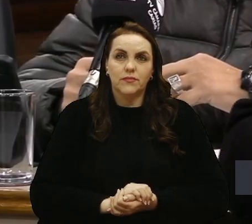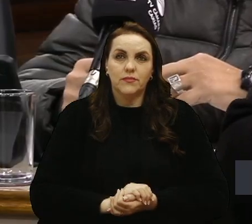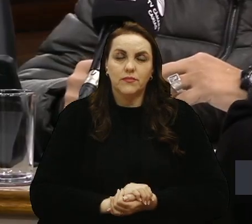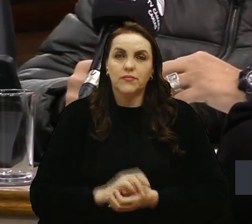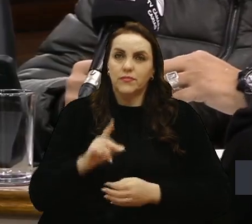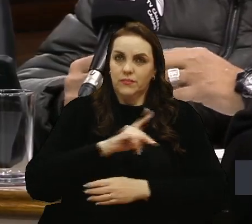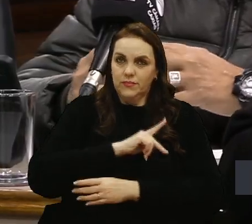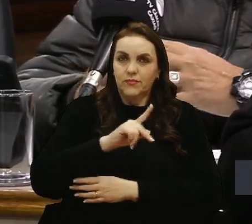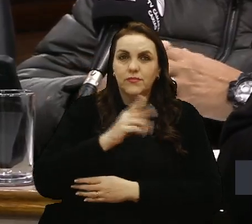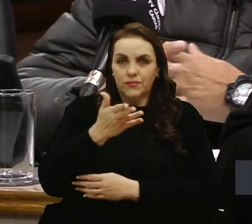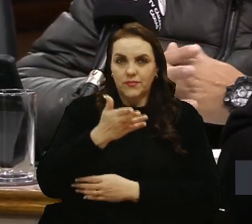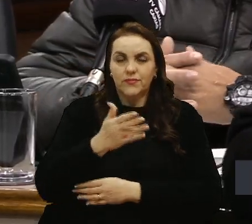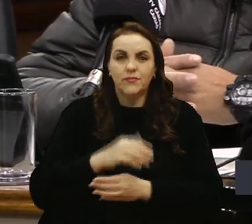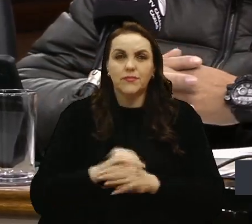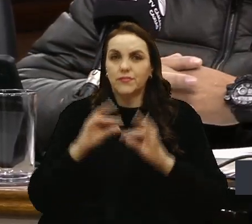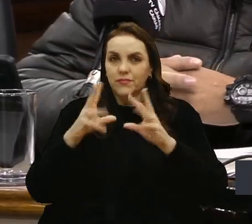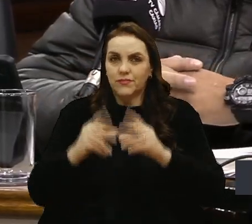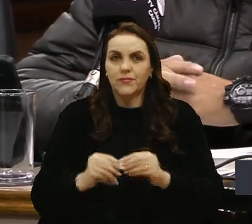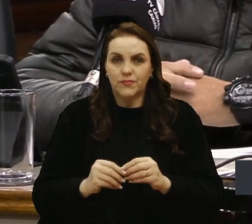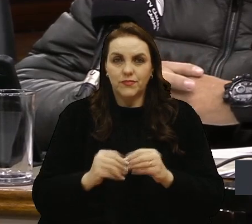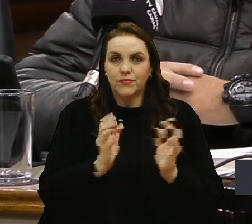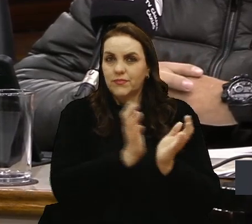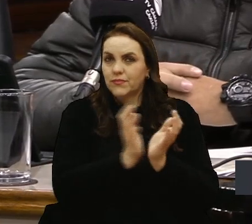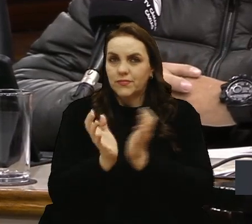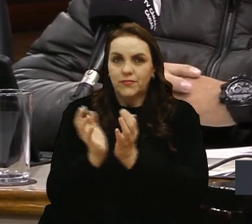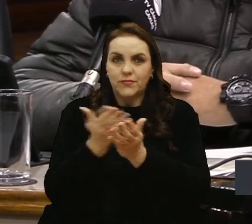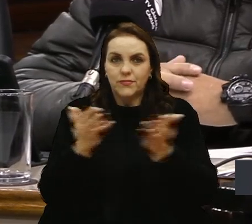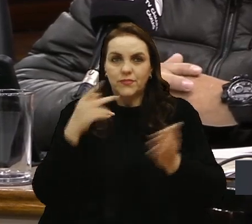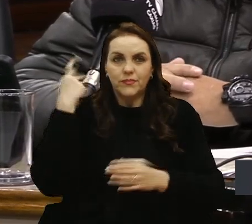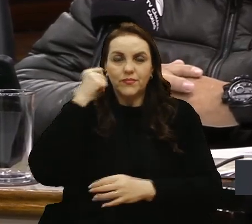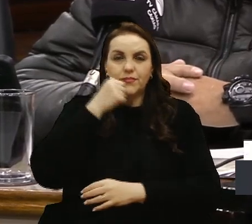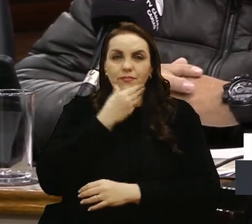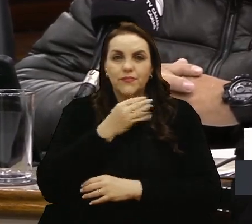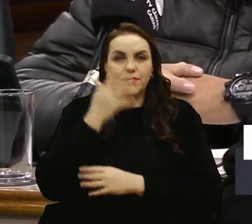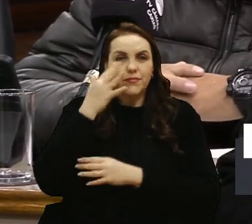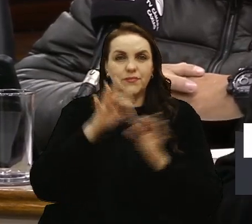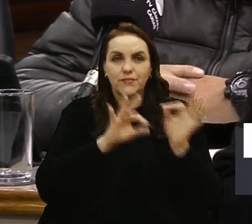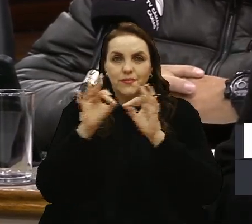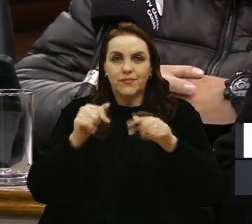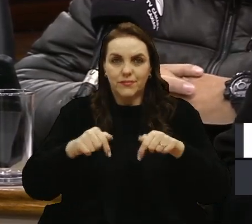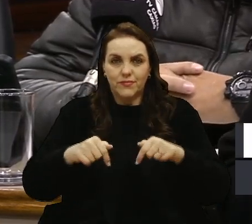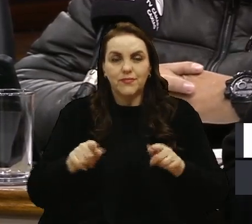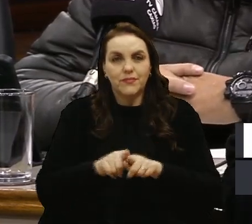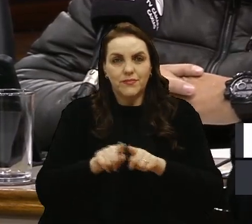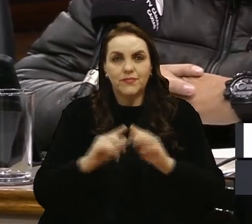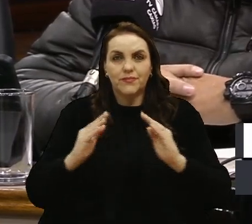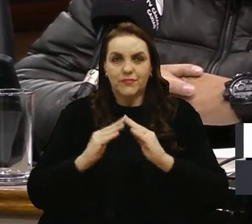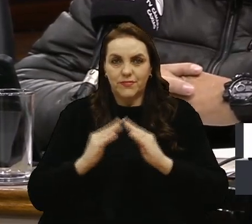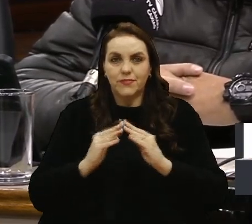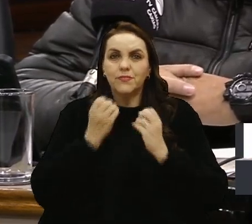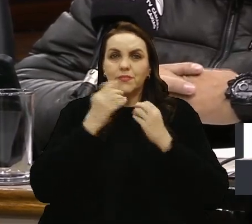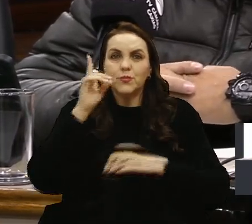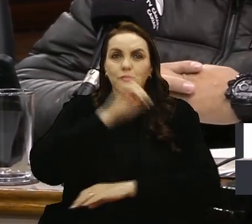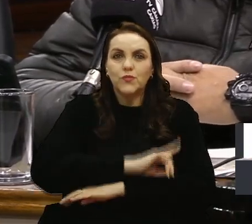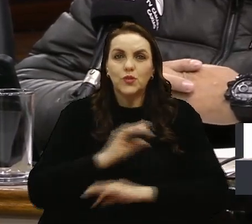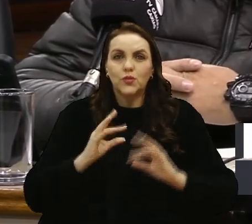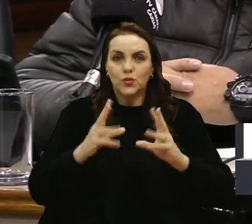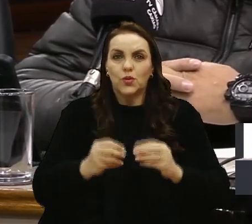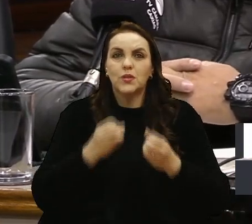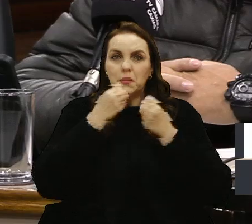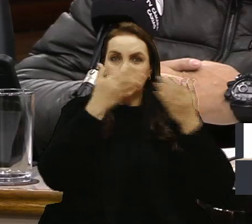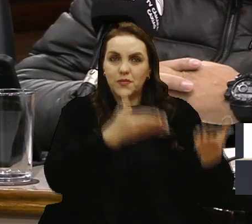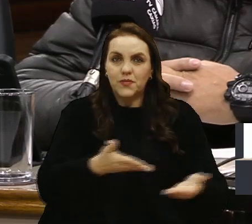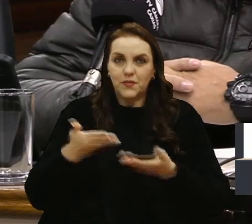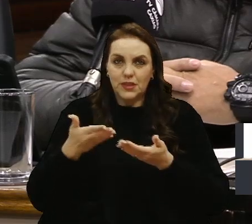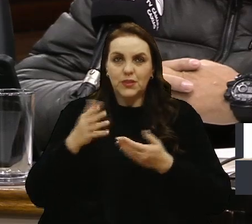Senhor presidente, nobres pares, todos que nos assistem daqui e de casa, bom dia a todos. Quero usar esse espaço para dar as boas-vindas